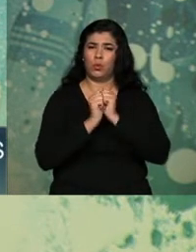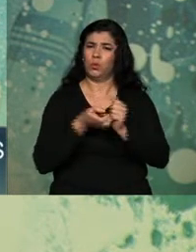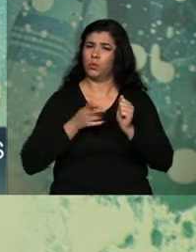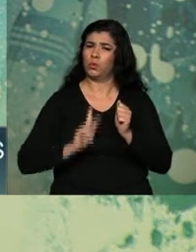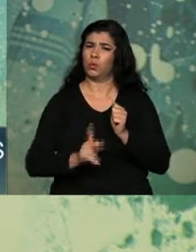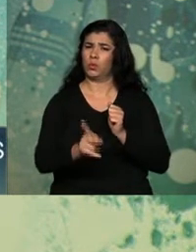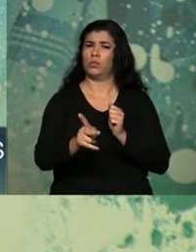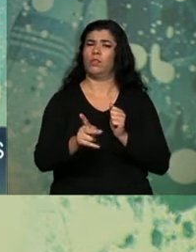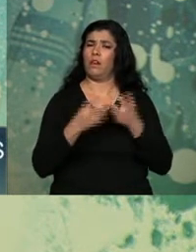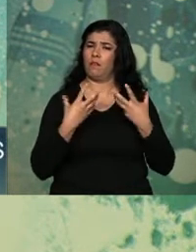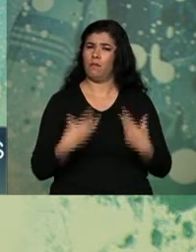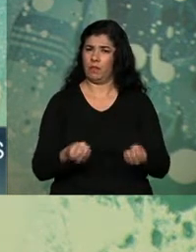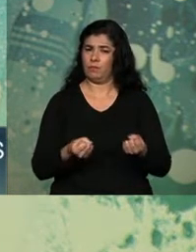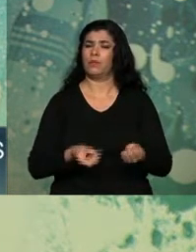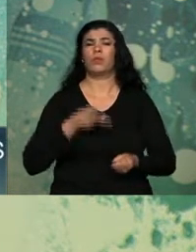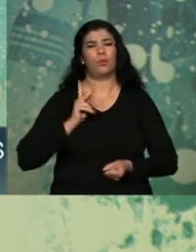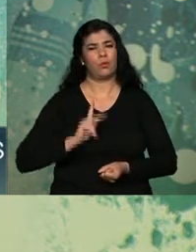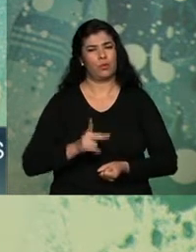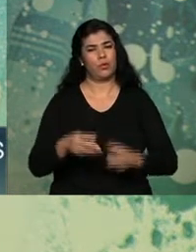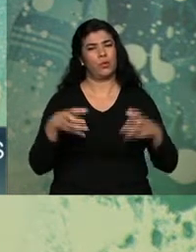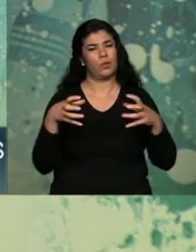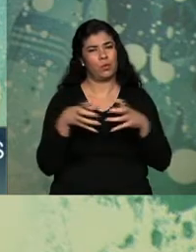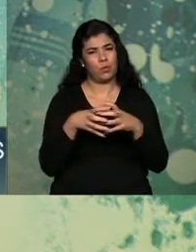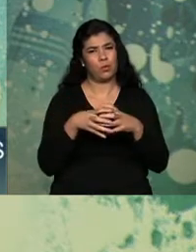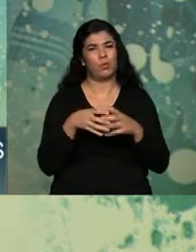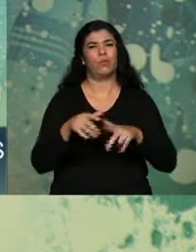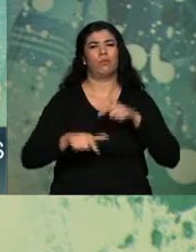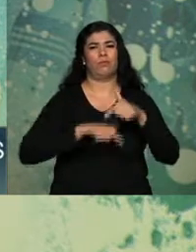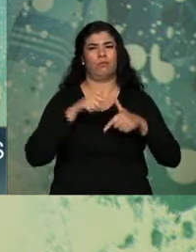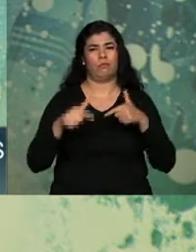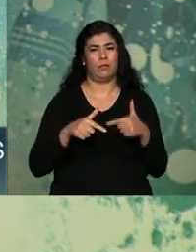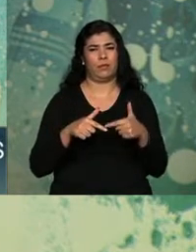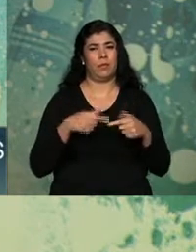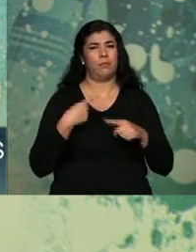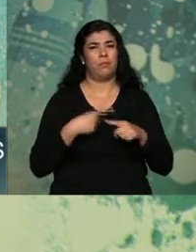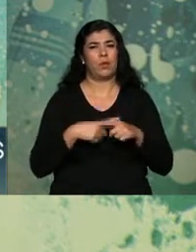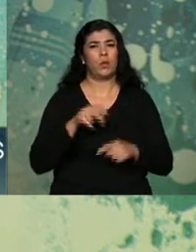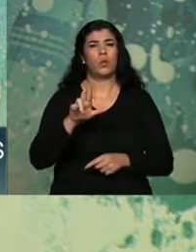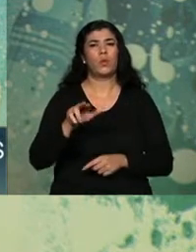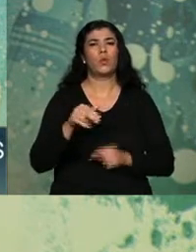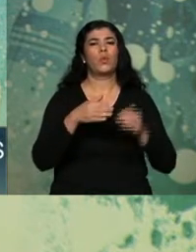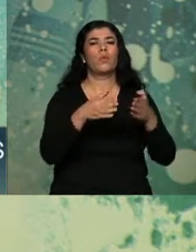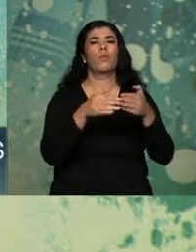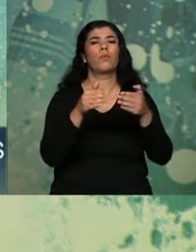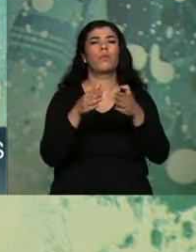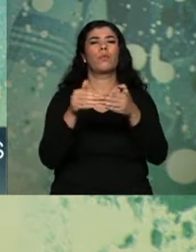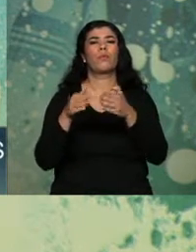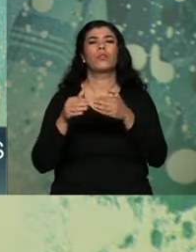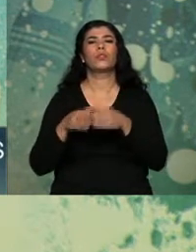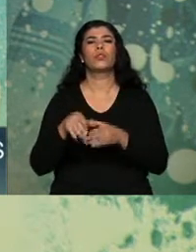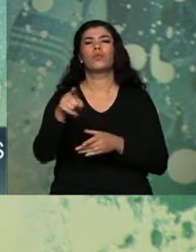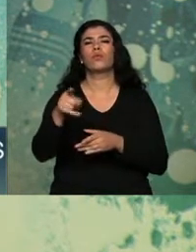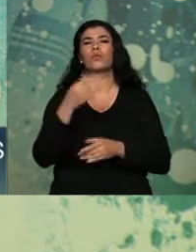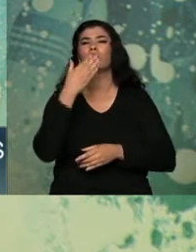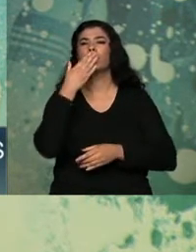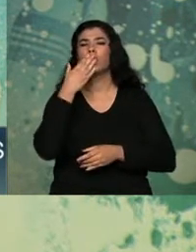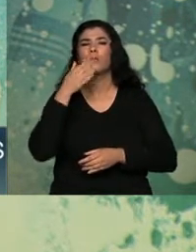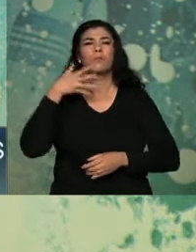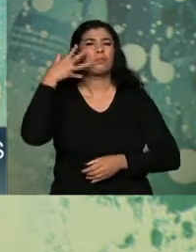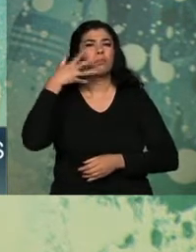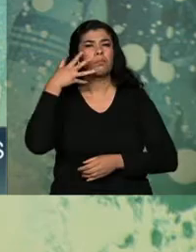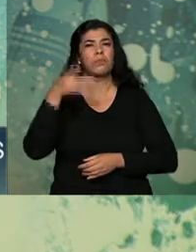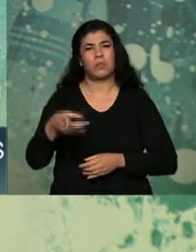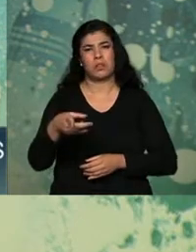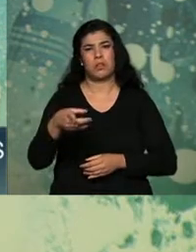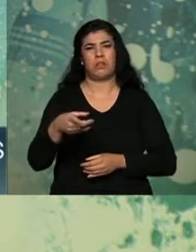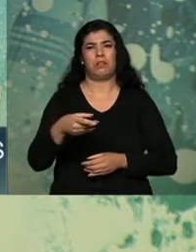continuar trabalhando a quatro mãos juntos, porque nós nunca pedimos carteira partidária para quem estivesse